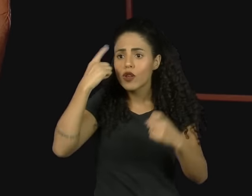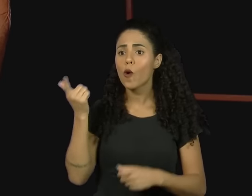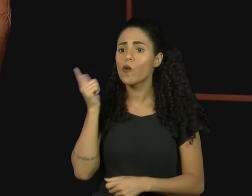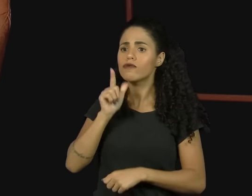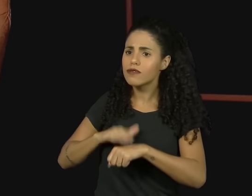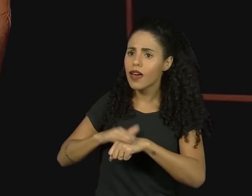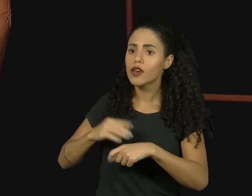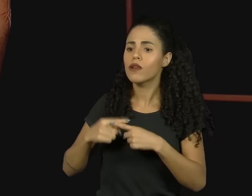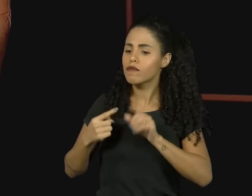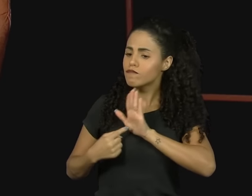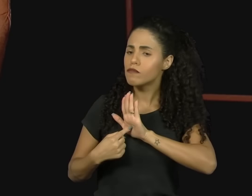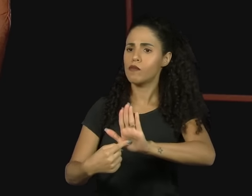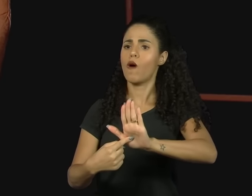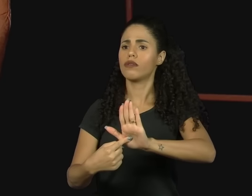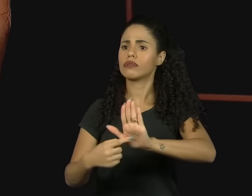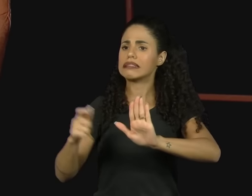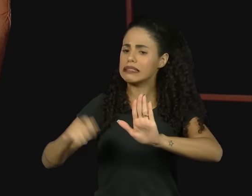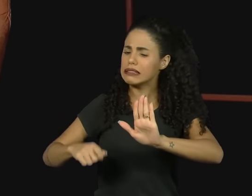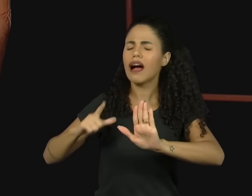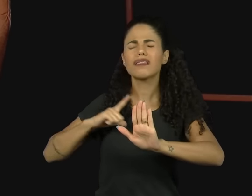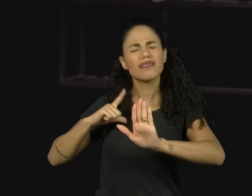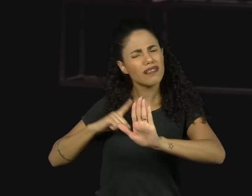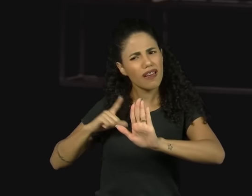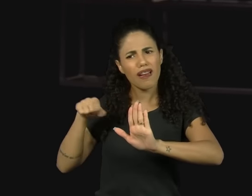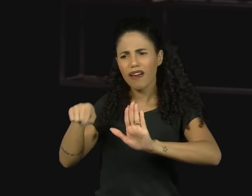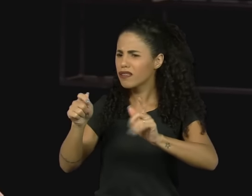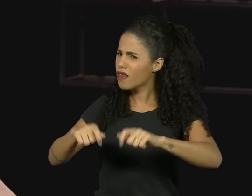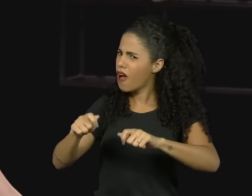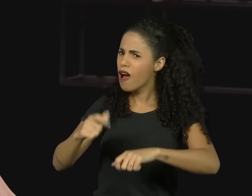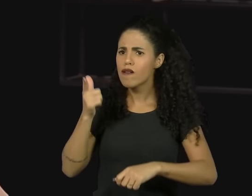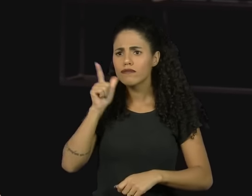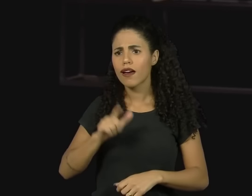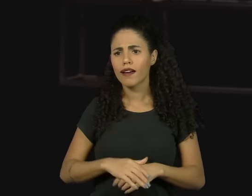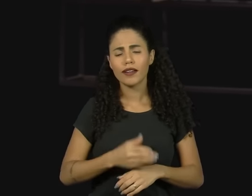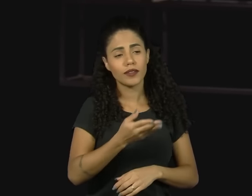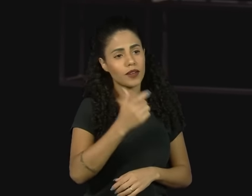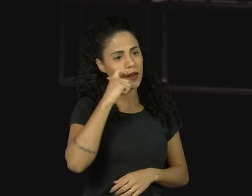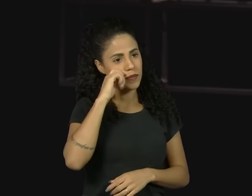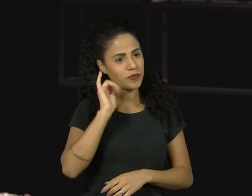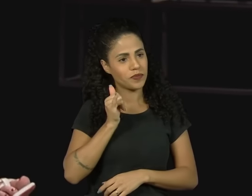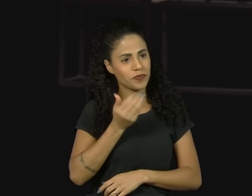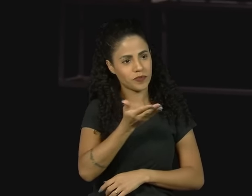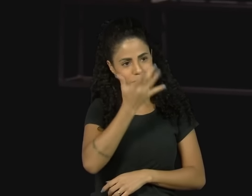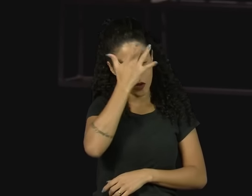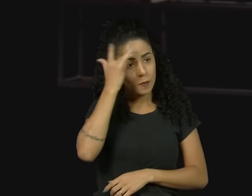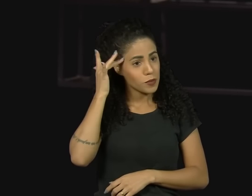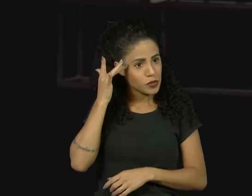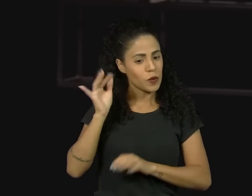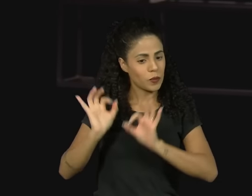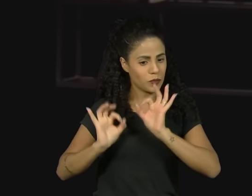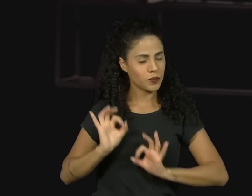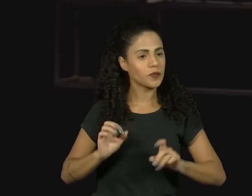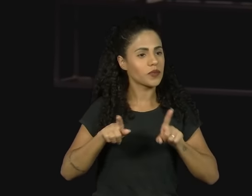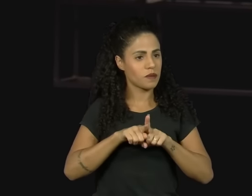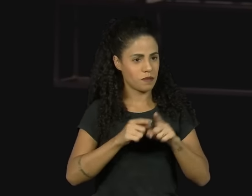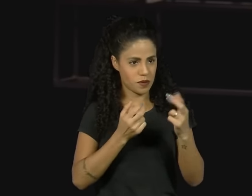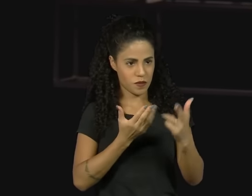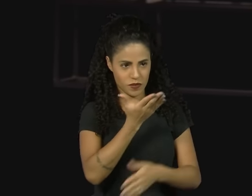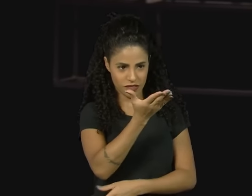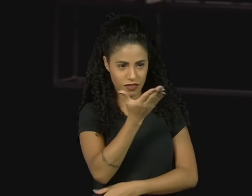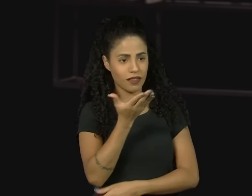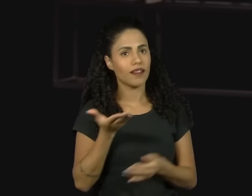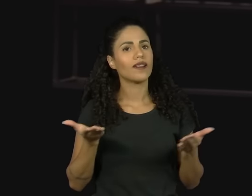Porque tem que saber que existe essa gente também. E agora a gente tem uma mensagem de um desses estilistas, que agora está